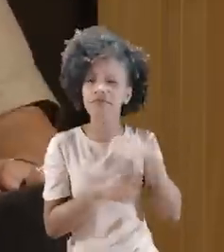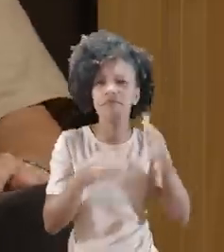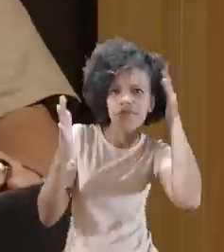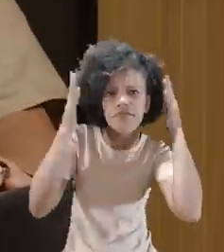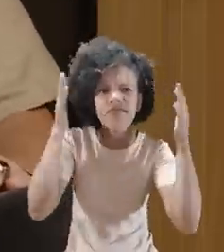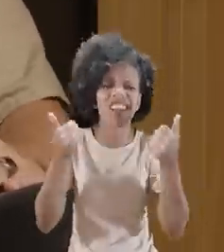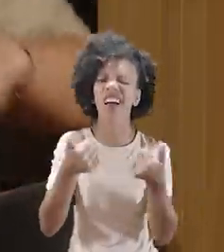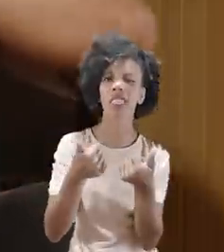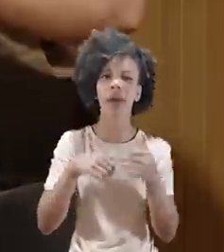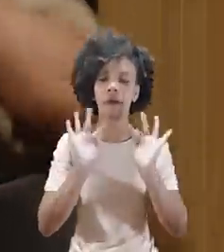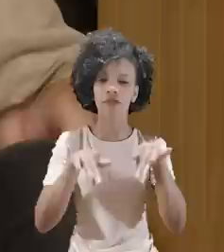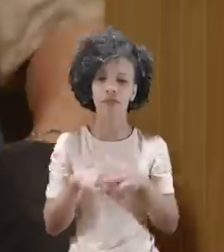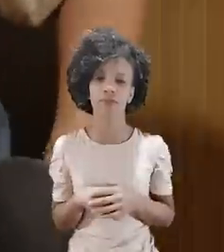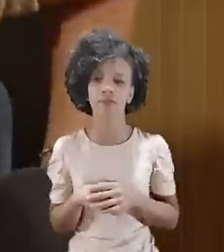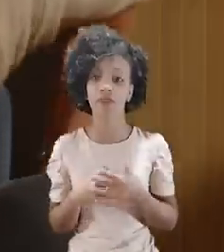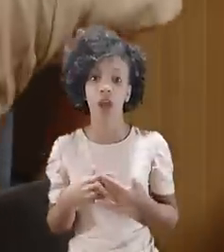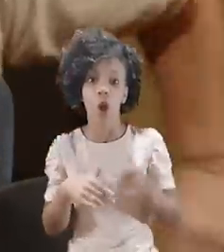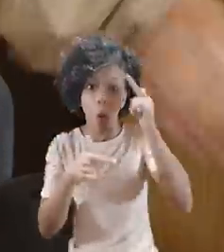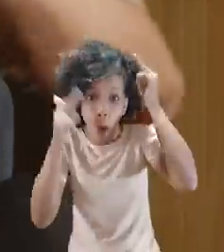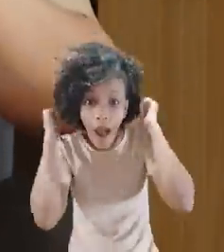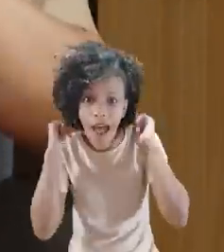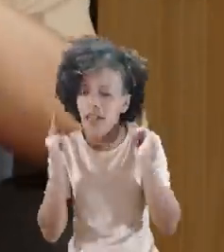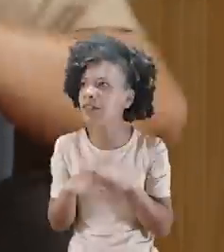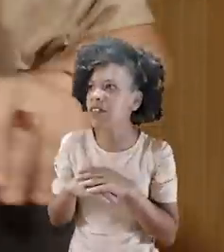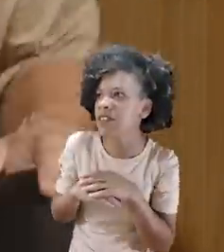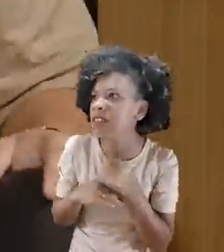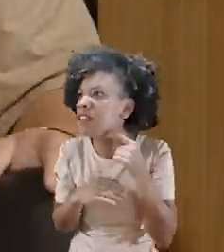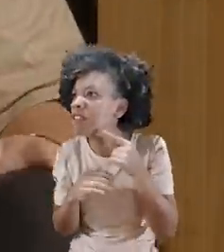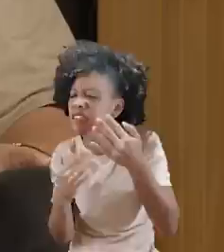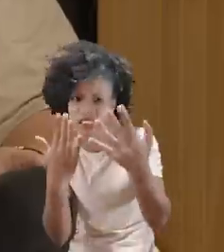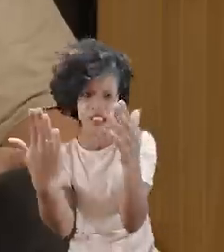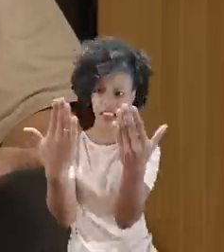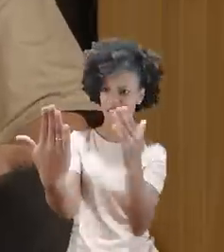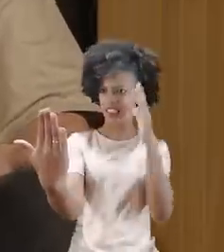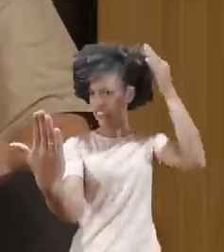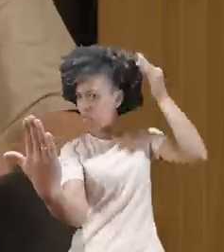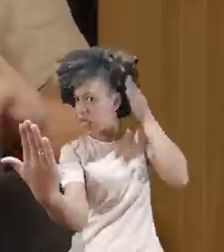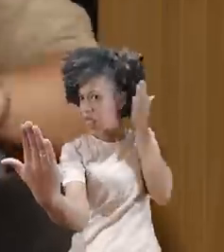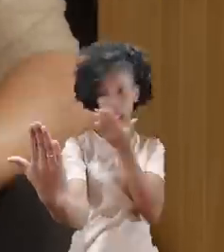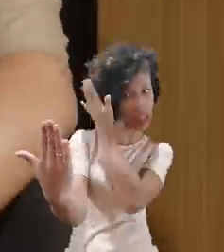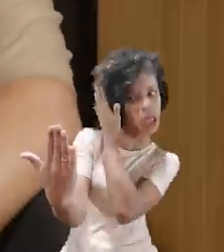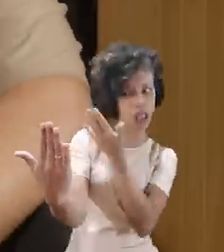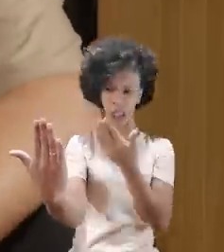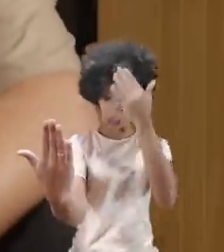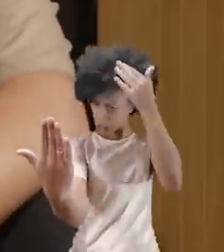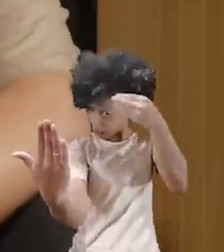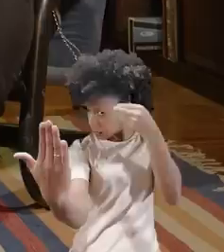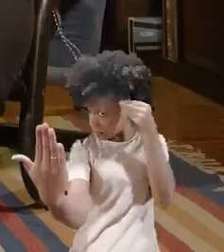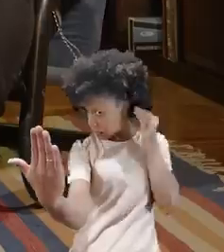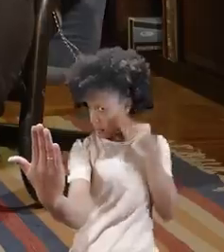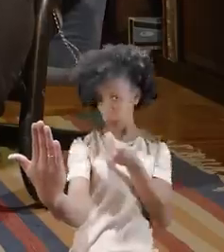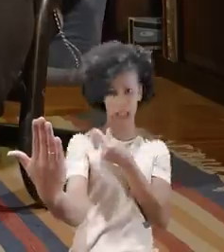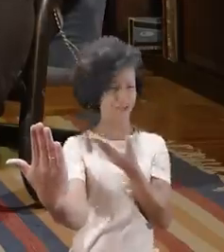tá bom mas o Careca não mano careca tira a capa levanta vai ficar de espelho para ver se não tem nenhum ele não ficou nenhuma arrepiadinho mexe na